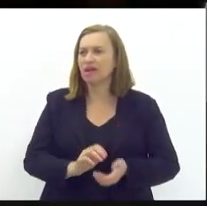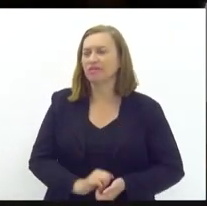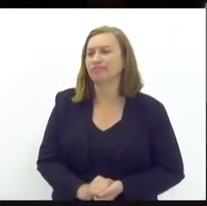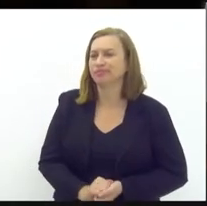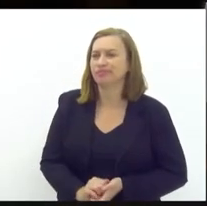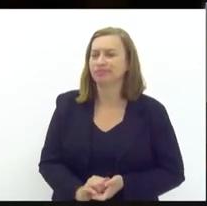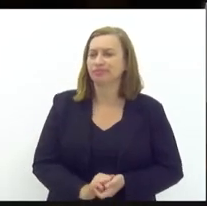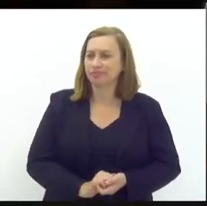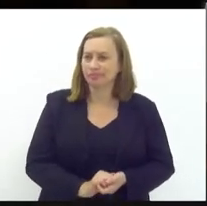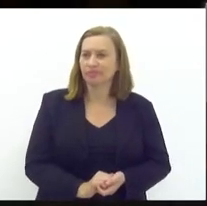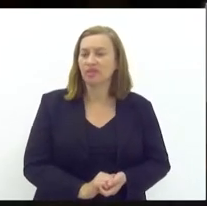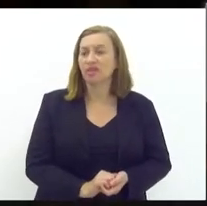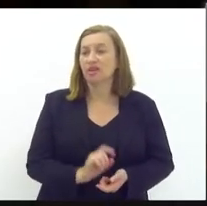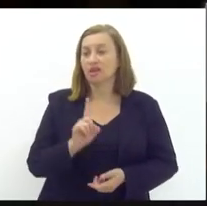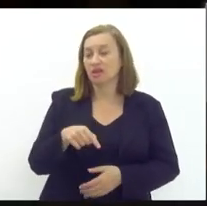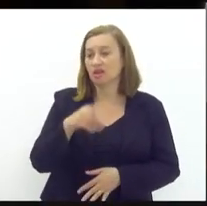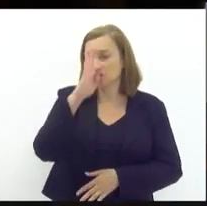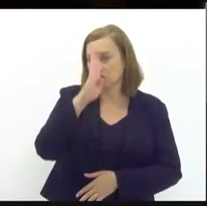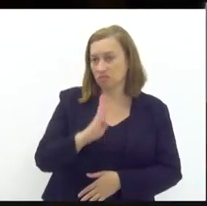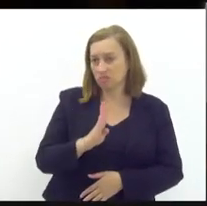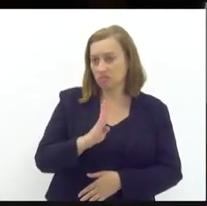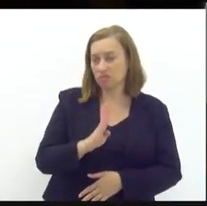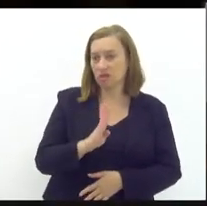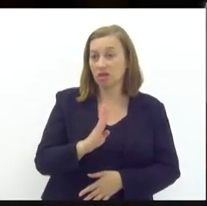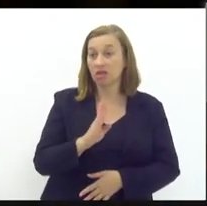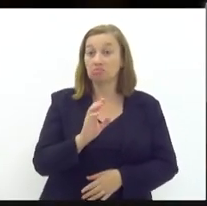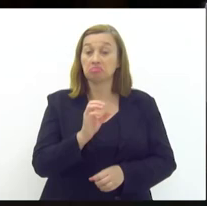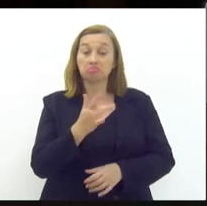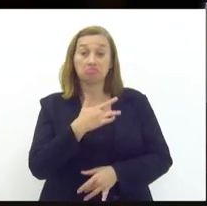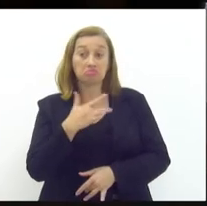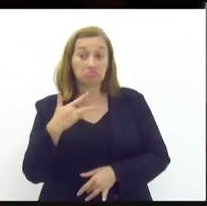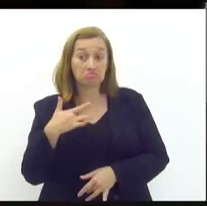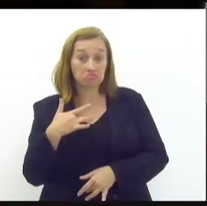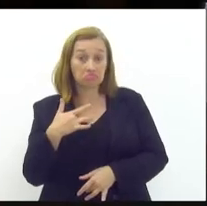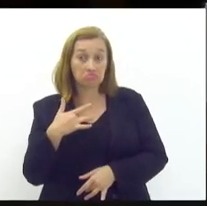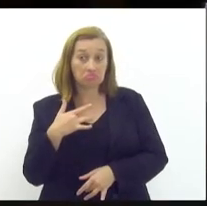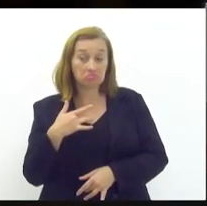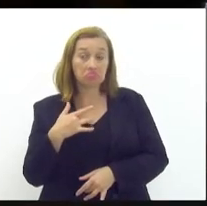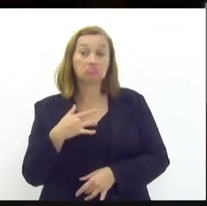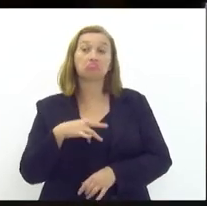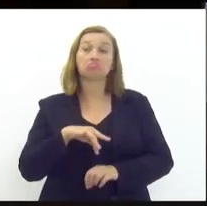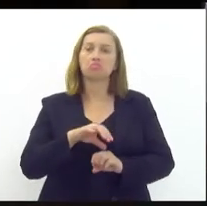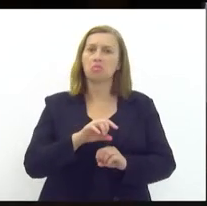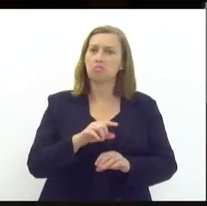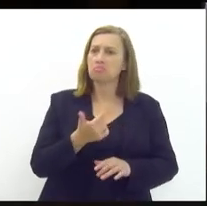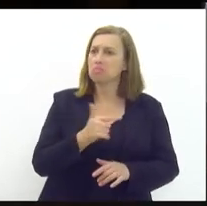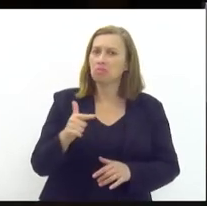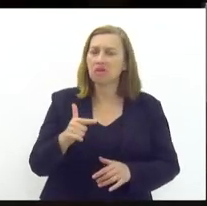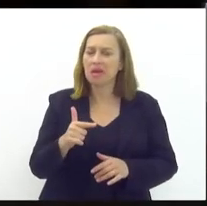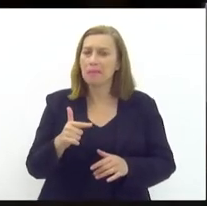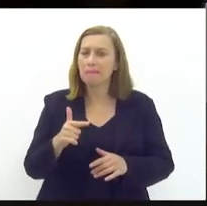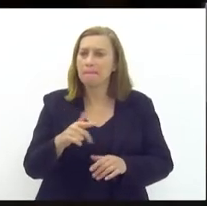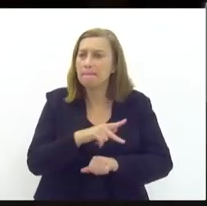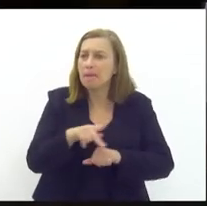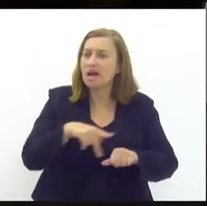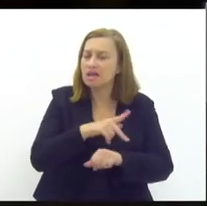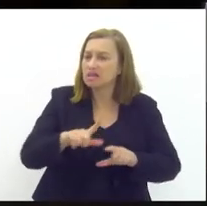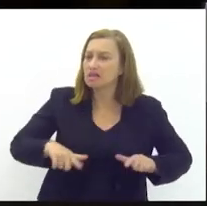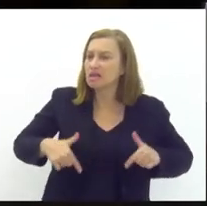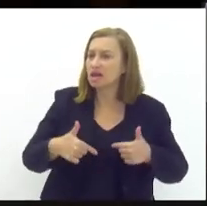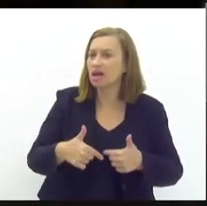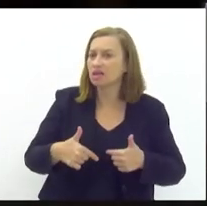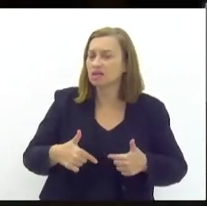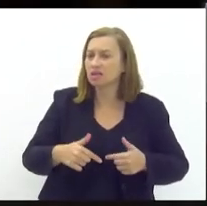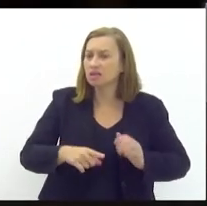que é isentar a saúde educação privada não há país que faça isso para fortalecer seu sistemas públicos